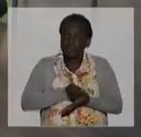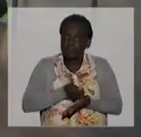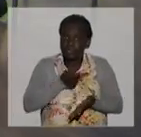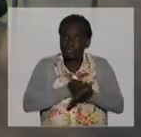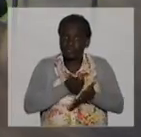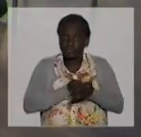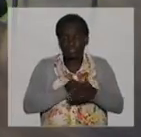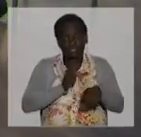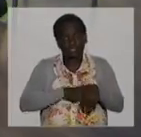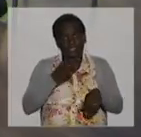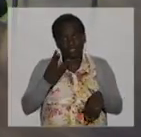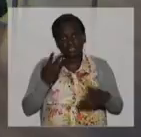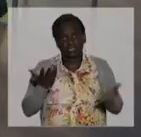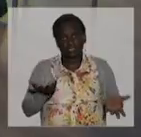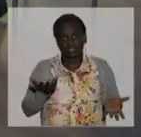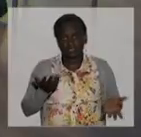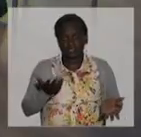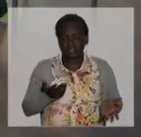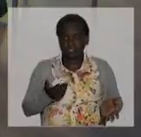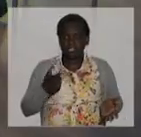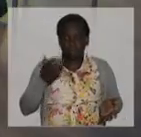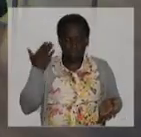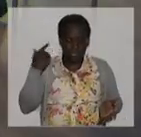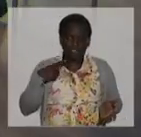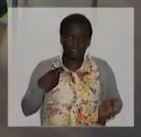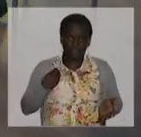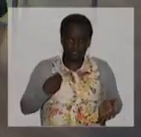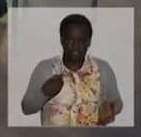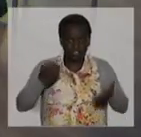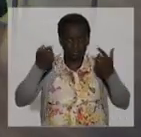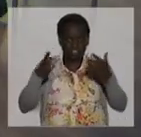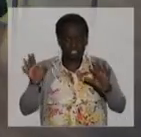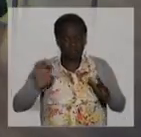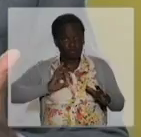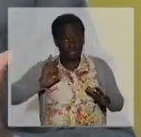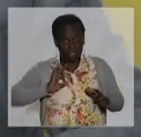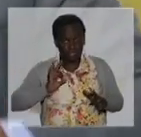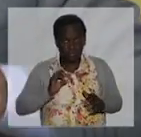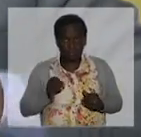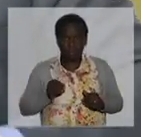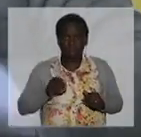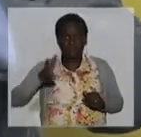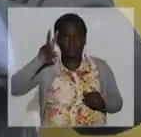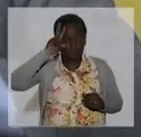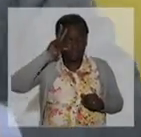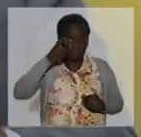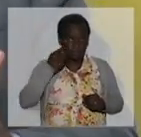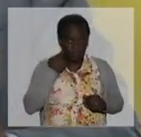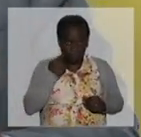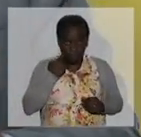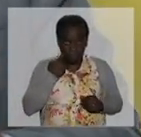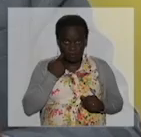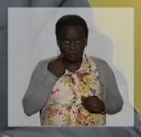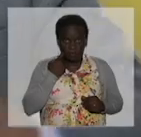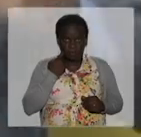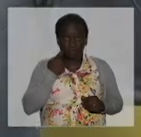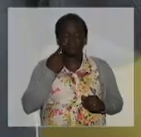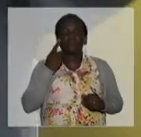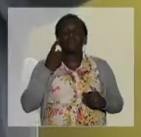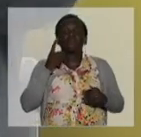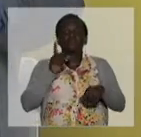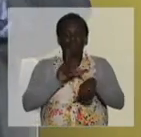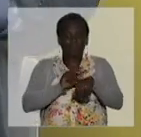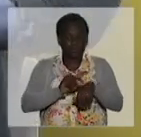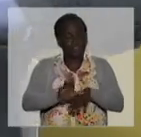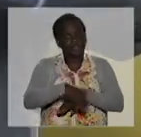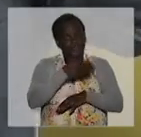Pelo menos 3. Eu vivi, já falei, na Polícia Militar. De segunda a sexta, nosso horário